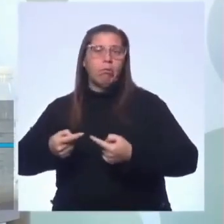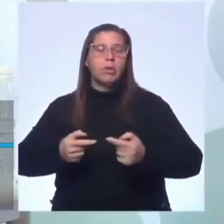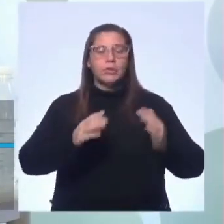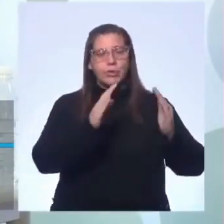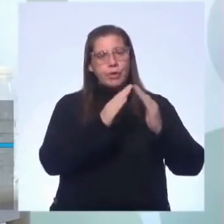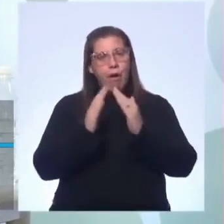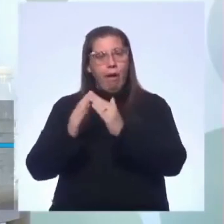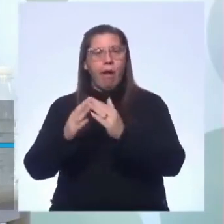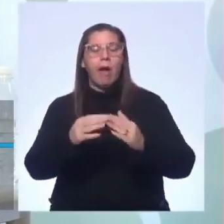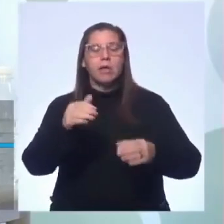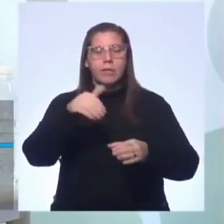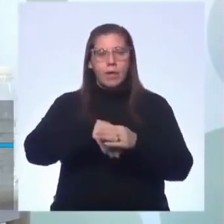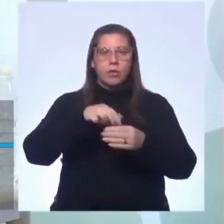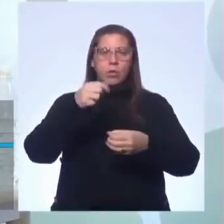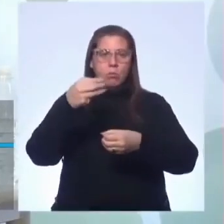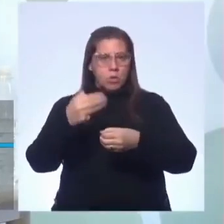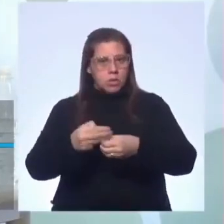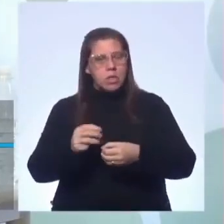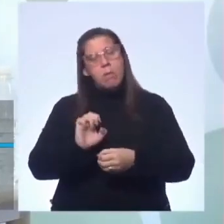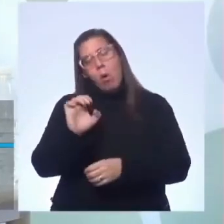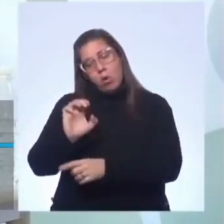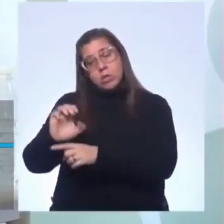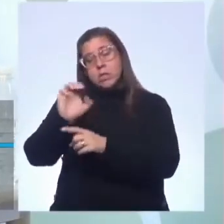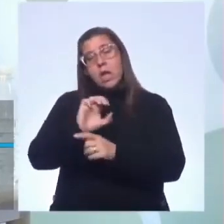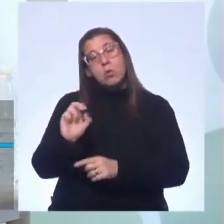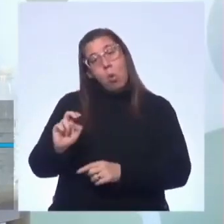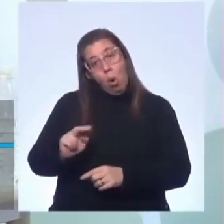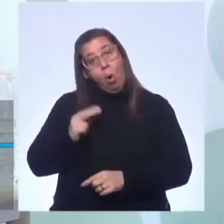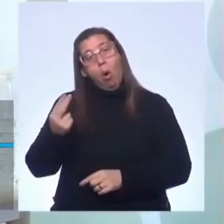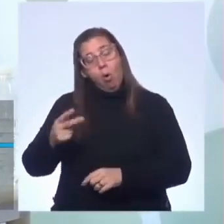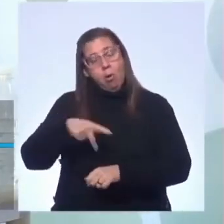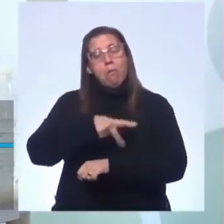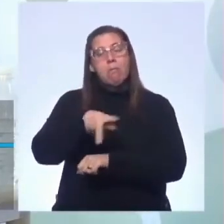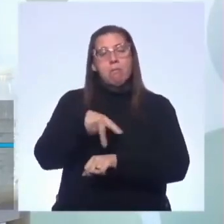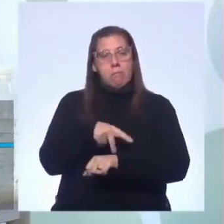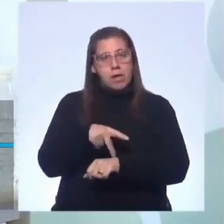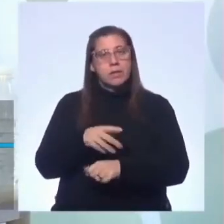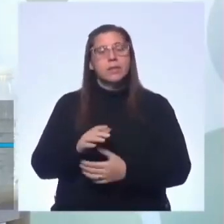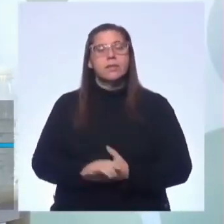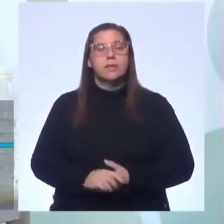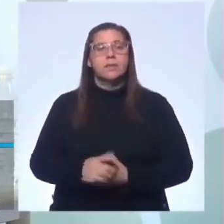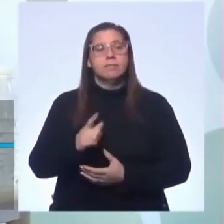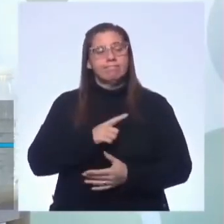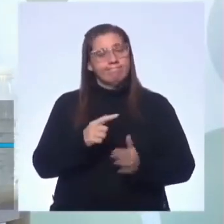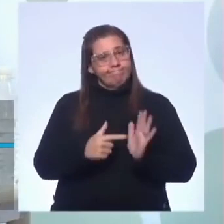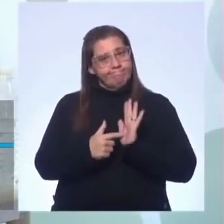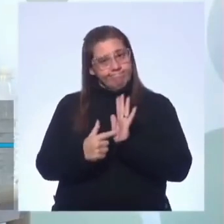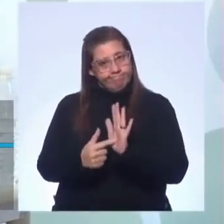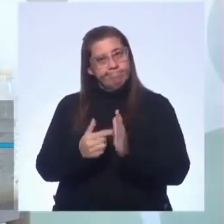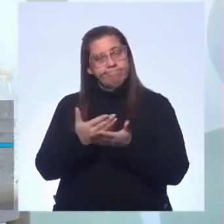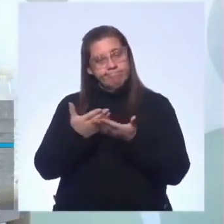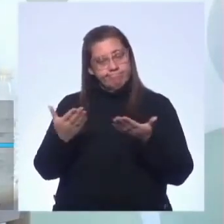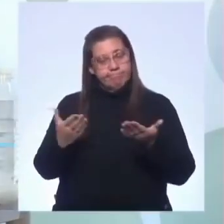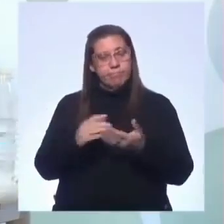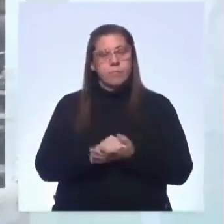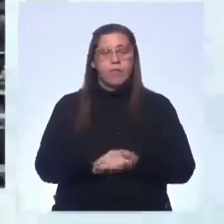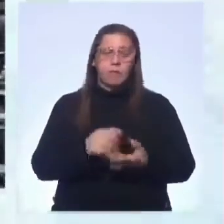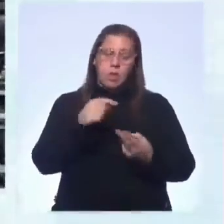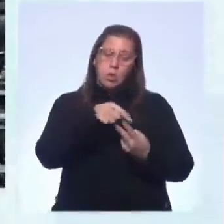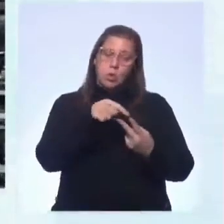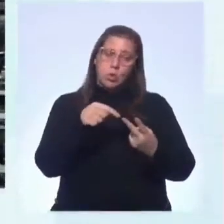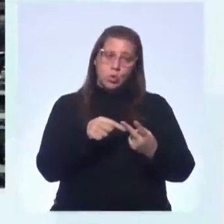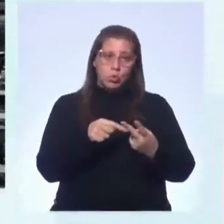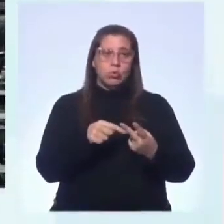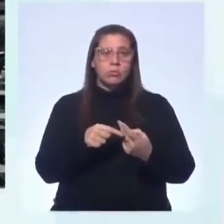num município, no próprio estado, até no país, né, o que acaba deflagrando essa imagem aí, né, principalmente essas duas